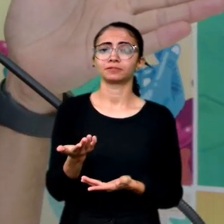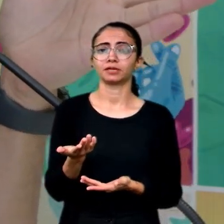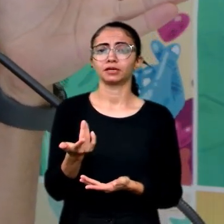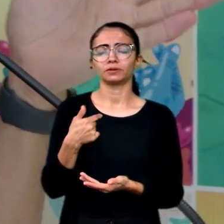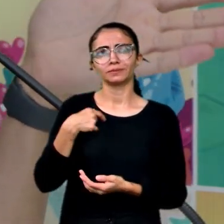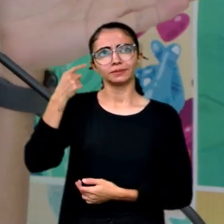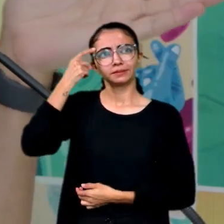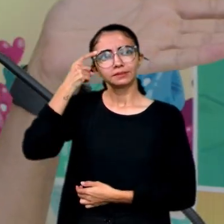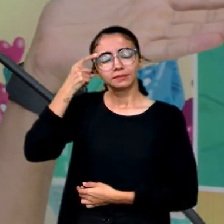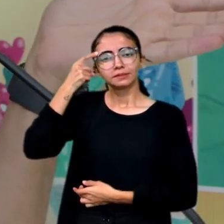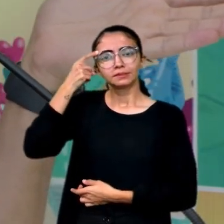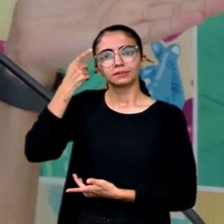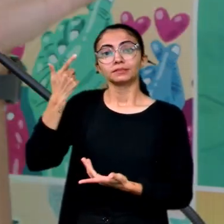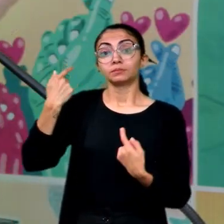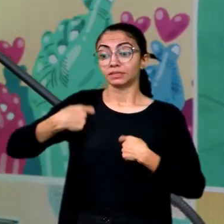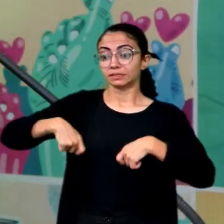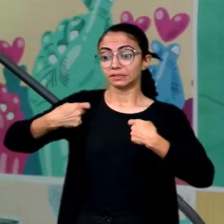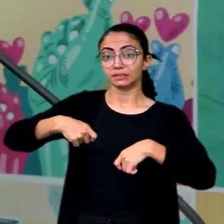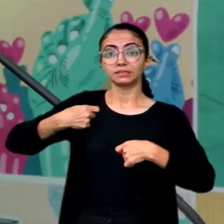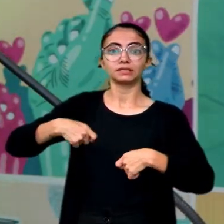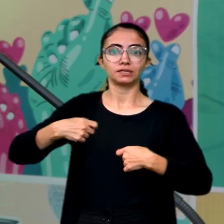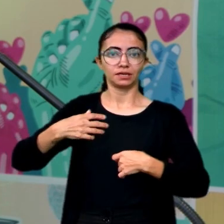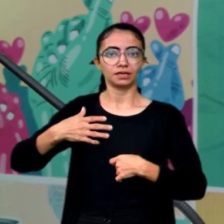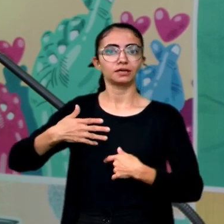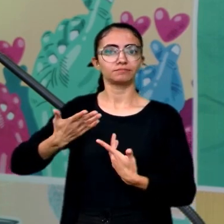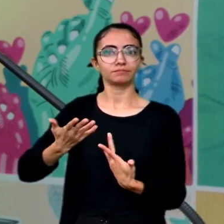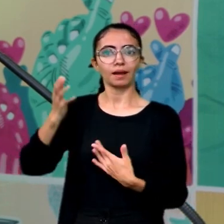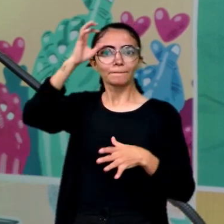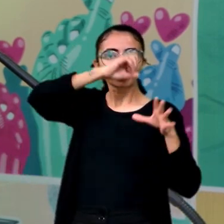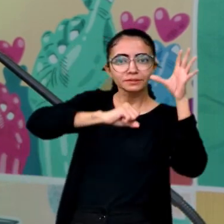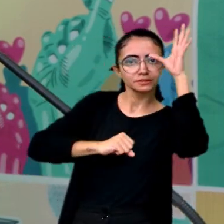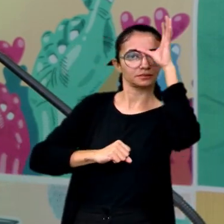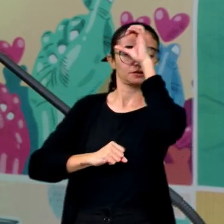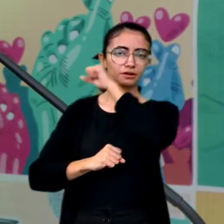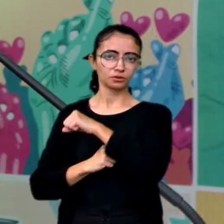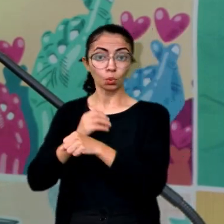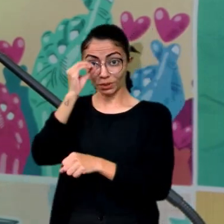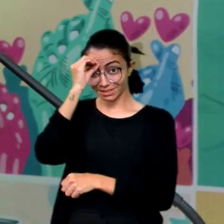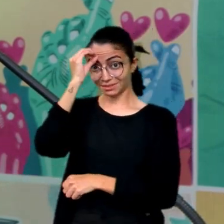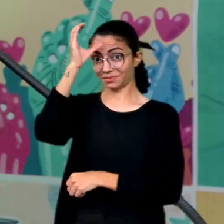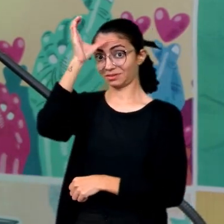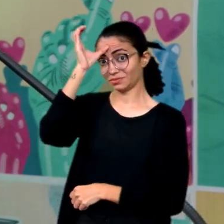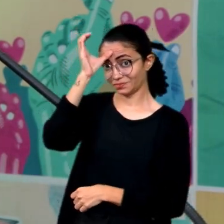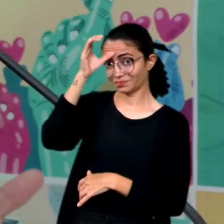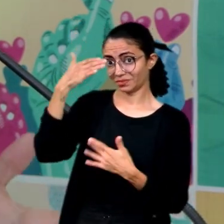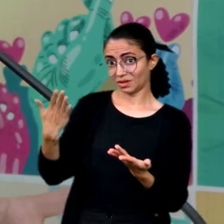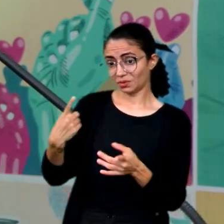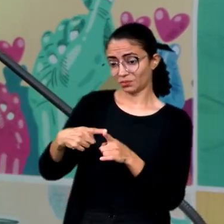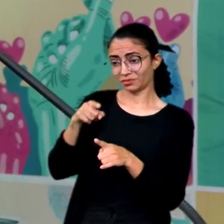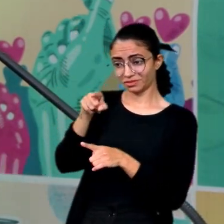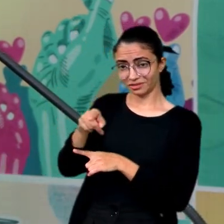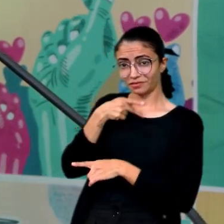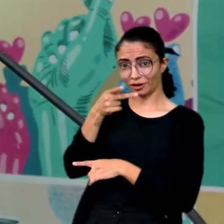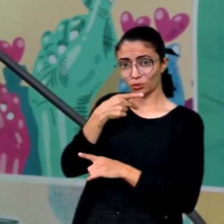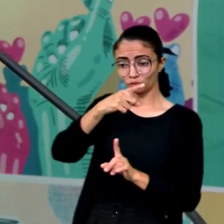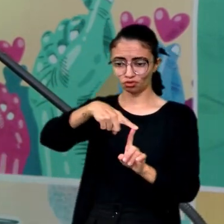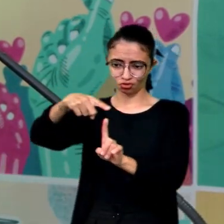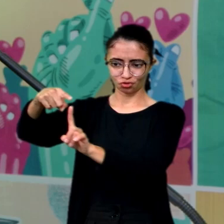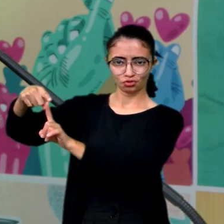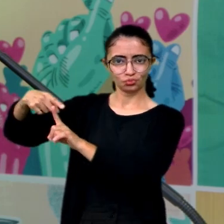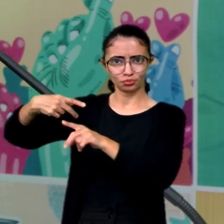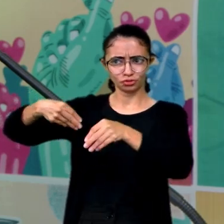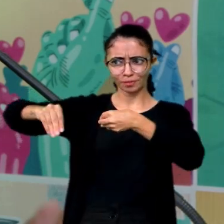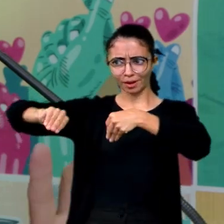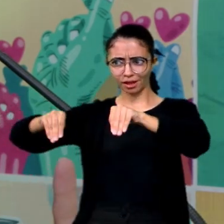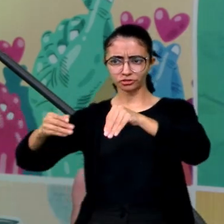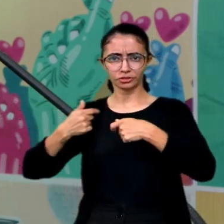da formação. Porque eu mesmo agora, quando você falou sobre esses tipos de plásticos, eu fiquei